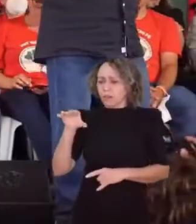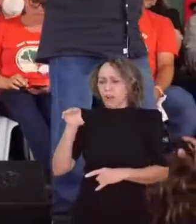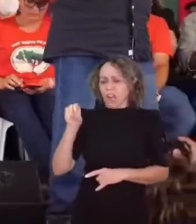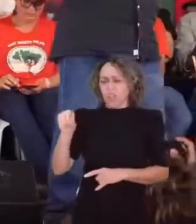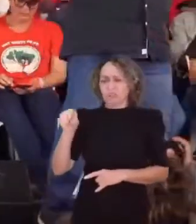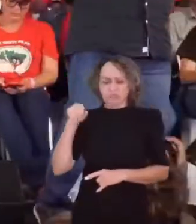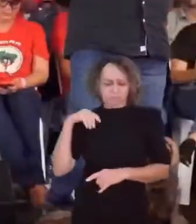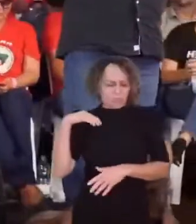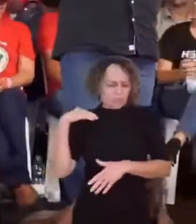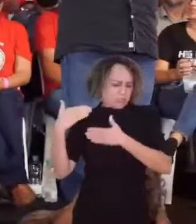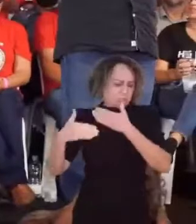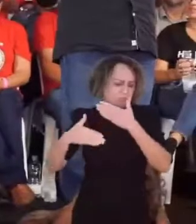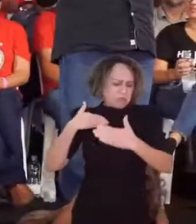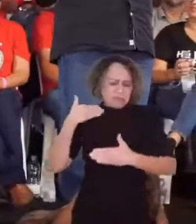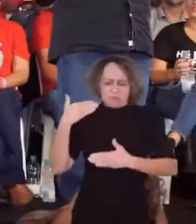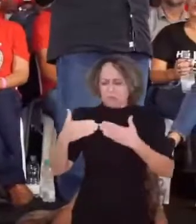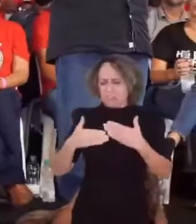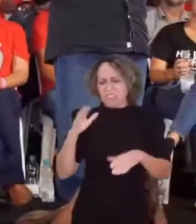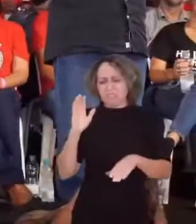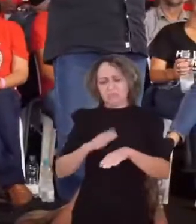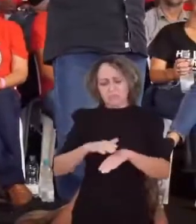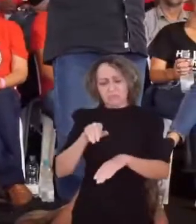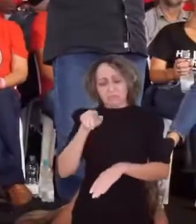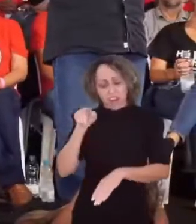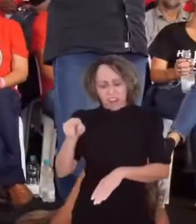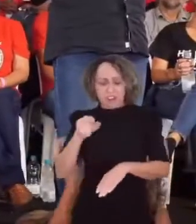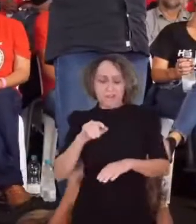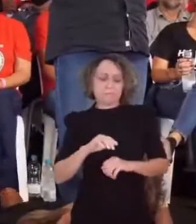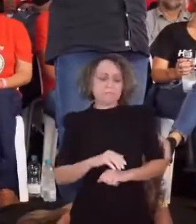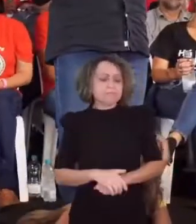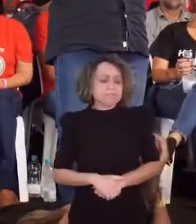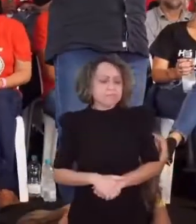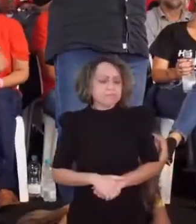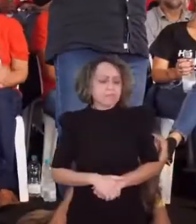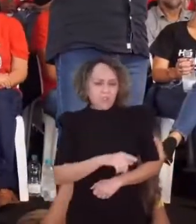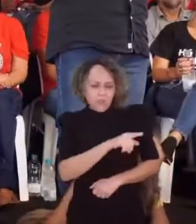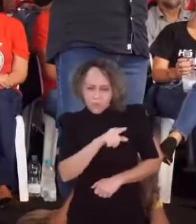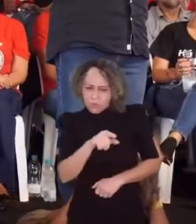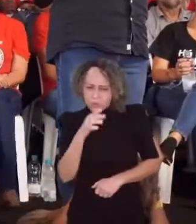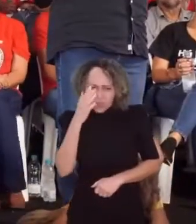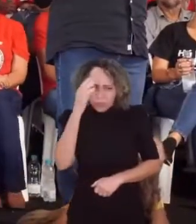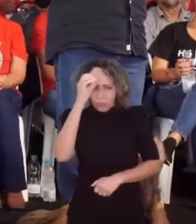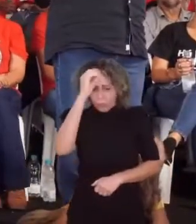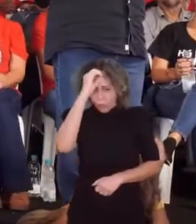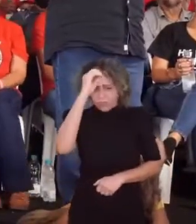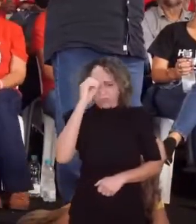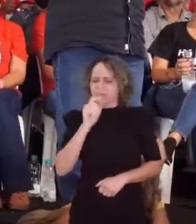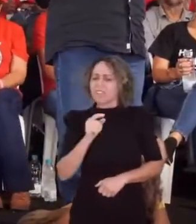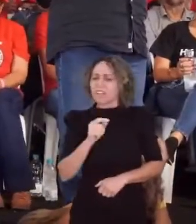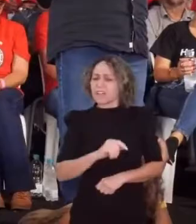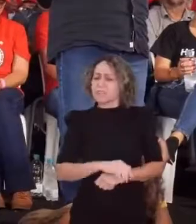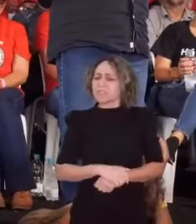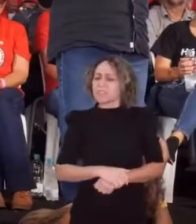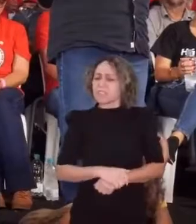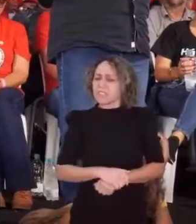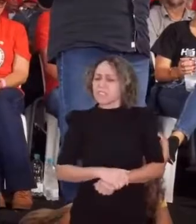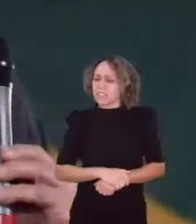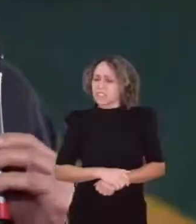Bem, vocês não têm noção o quanto vocês lavavam a minha